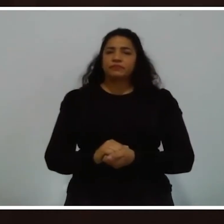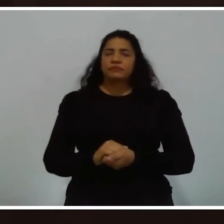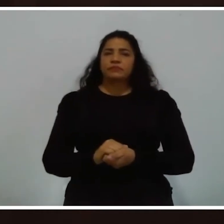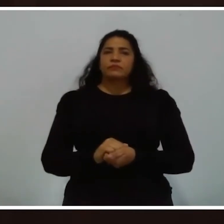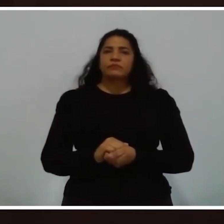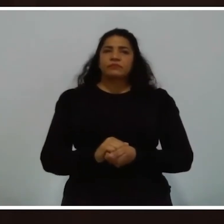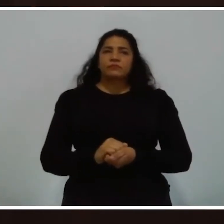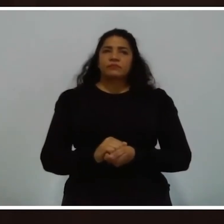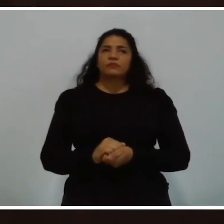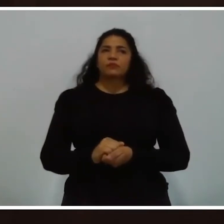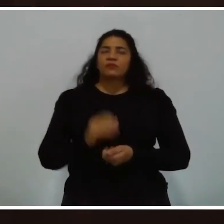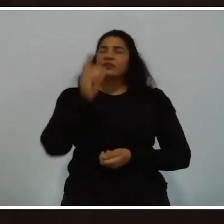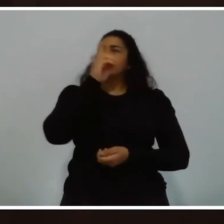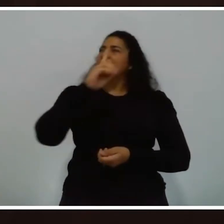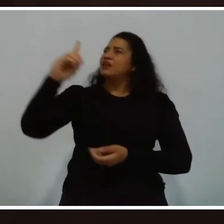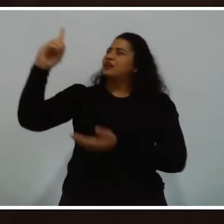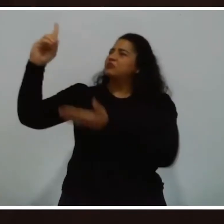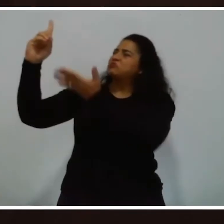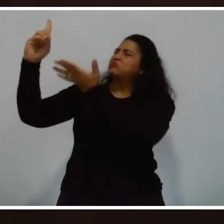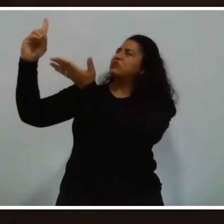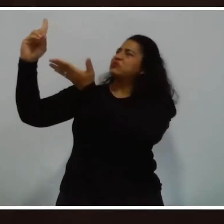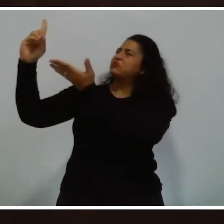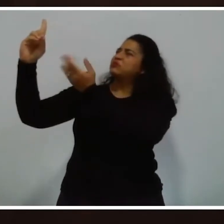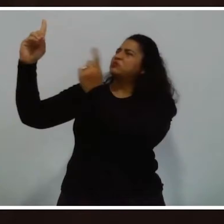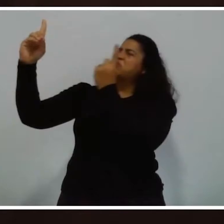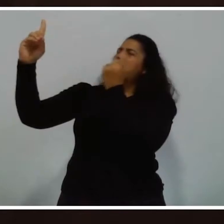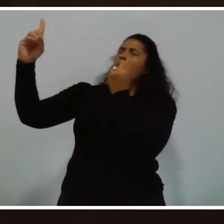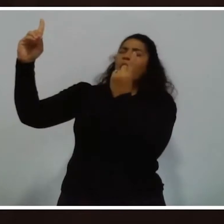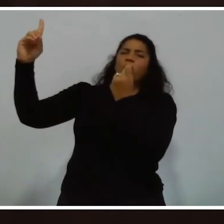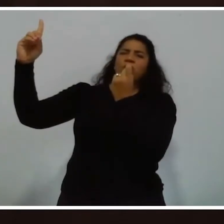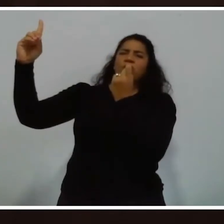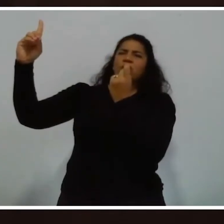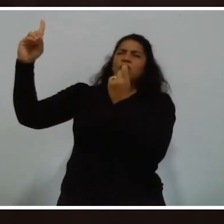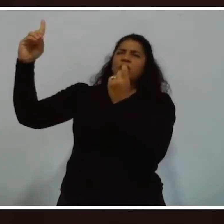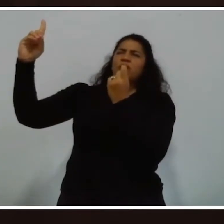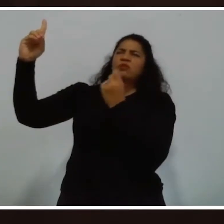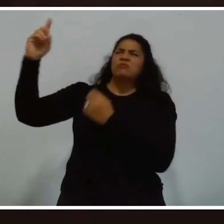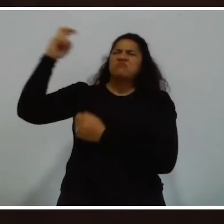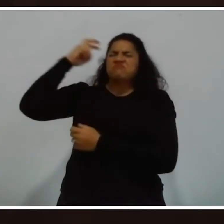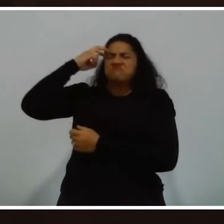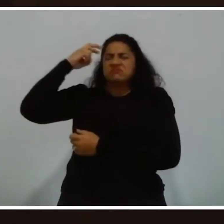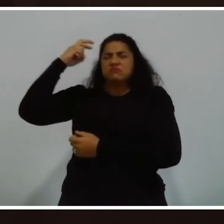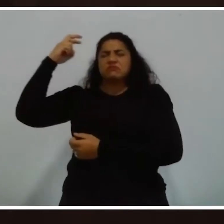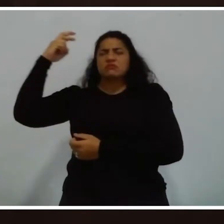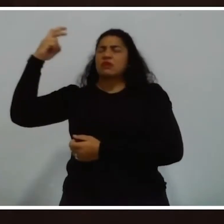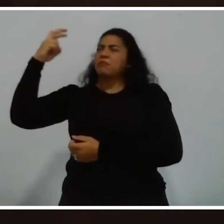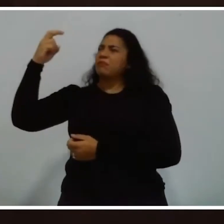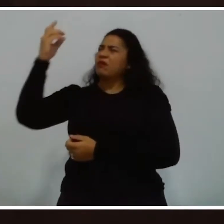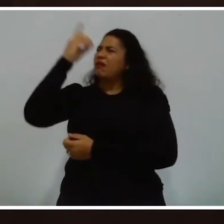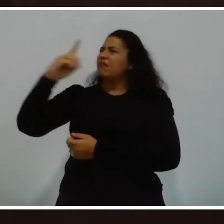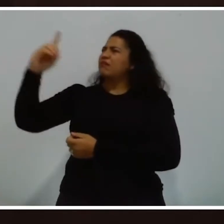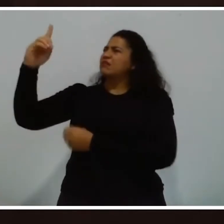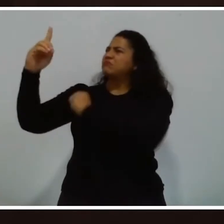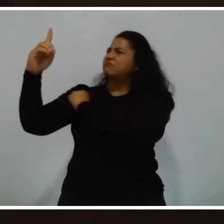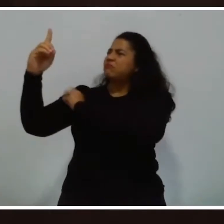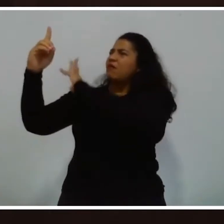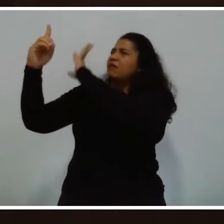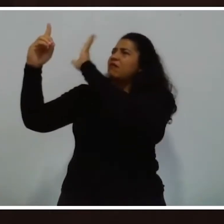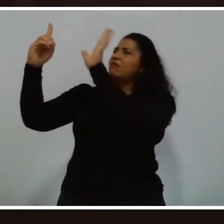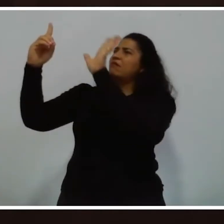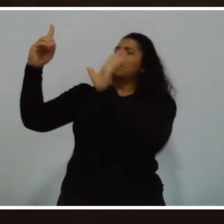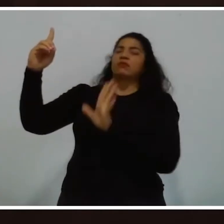Ao Deus único e sábio seja dada a glória por meio de Jesus Cristo